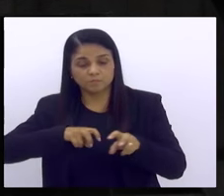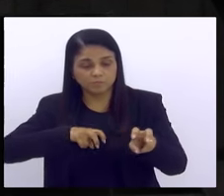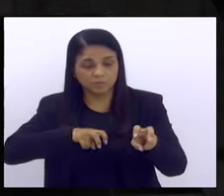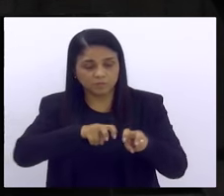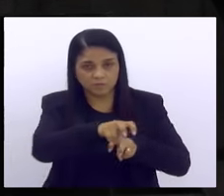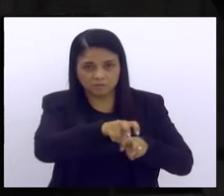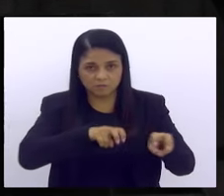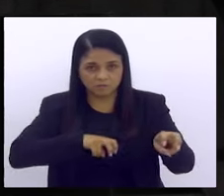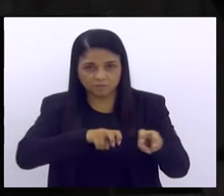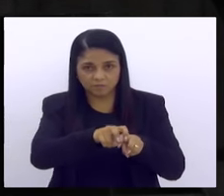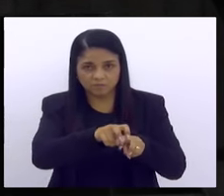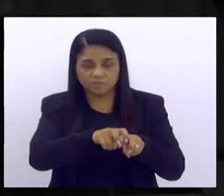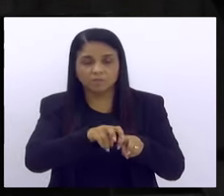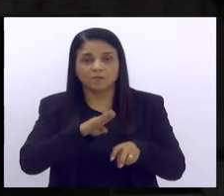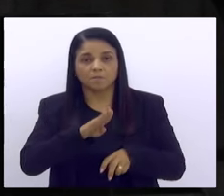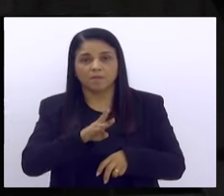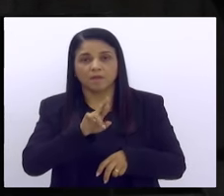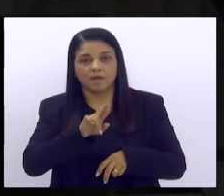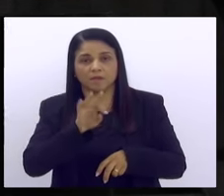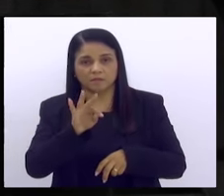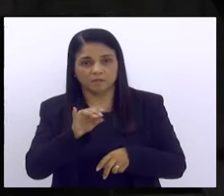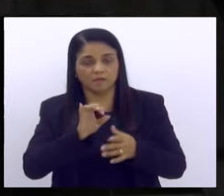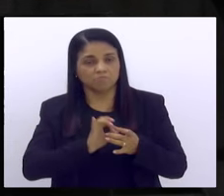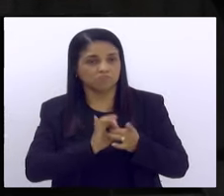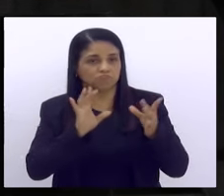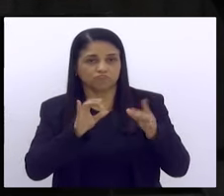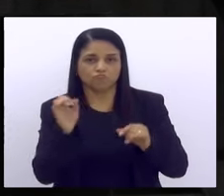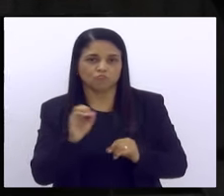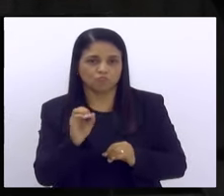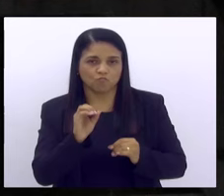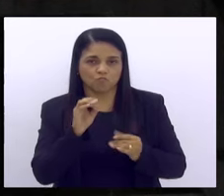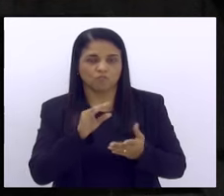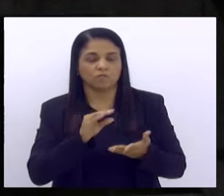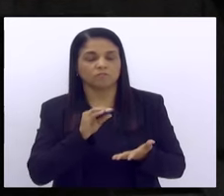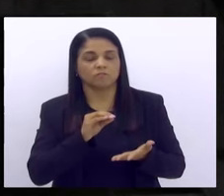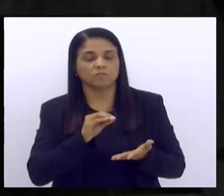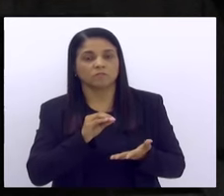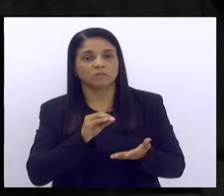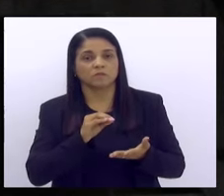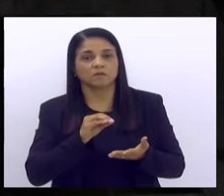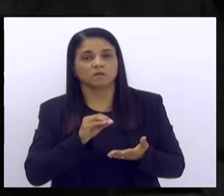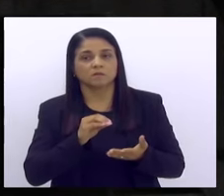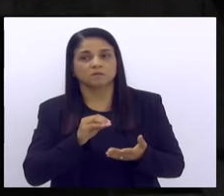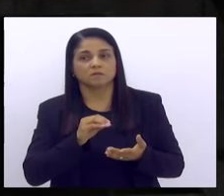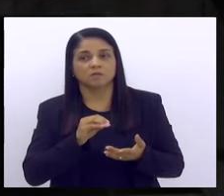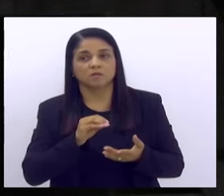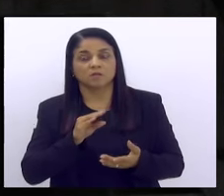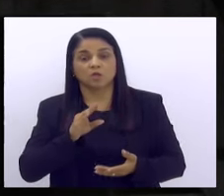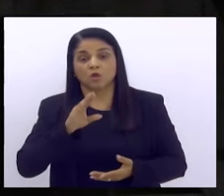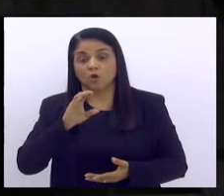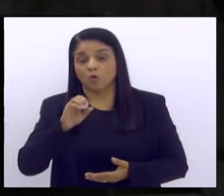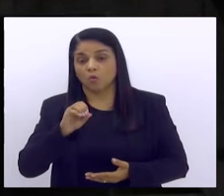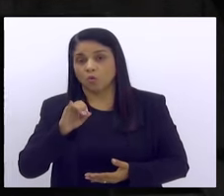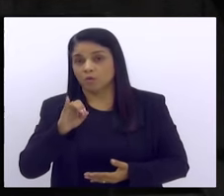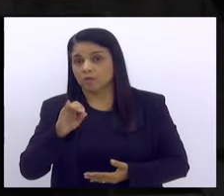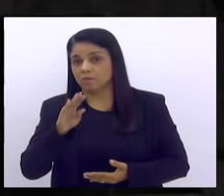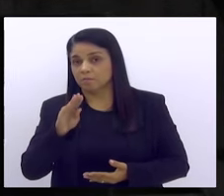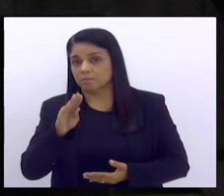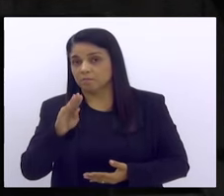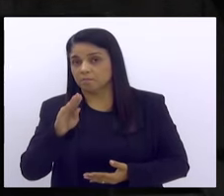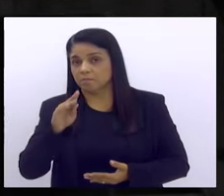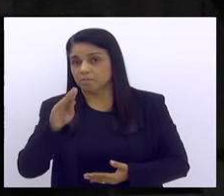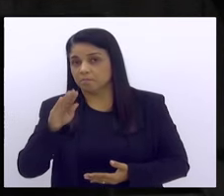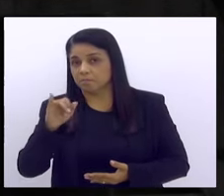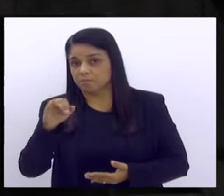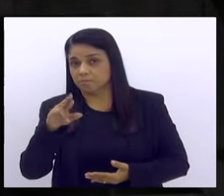de veículos não autorizado em via exclusiva do BRT. Coibir! Está muito claro o